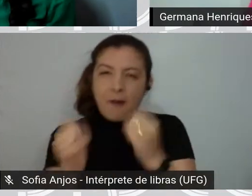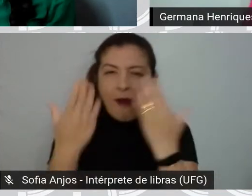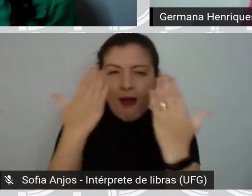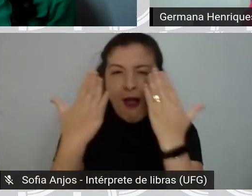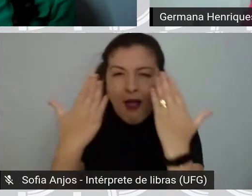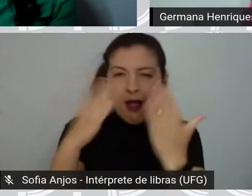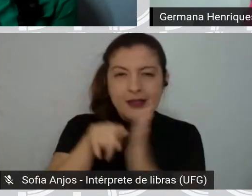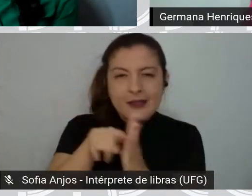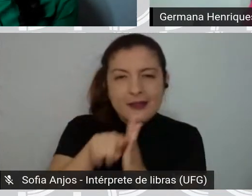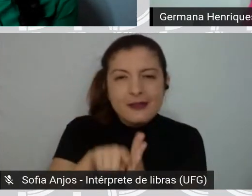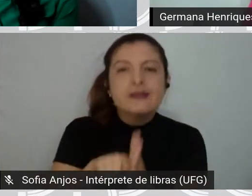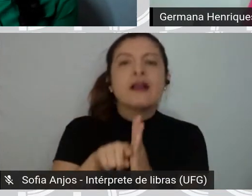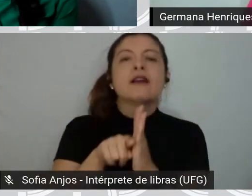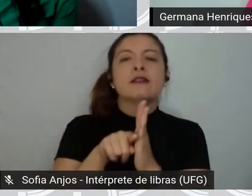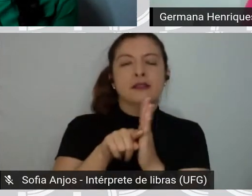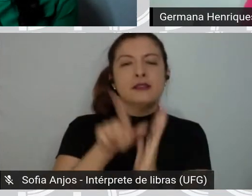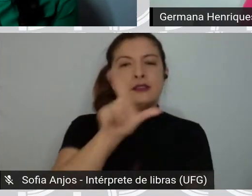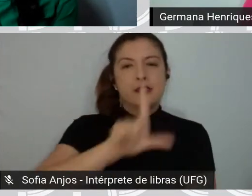literárias traduzidas.